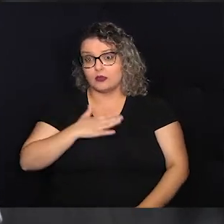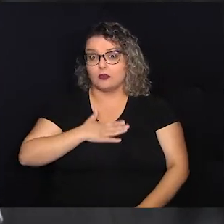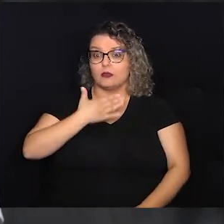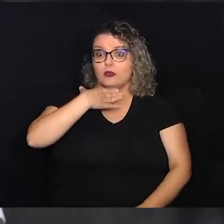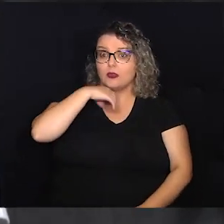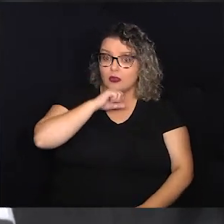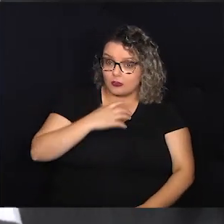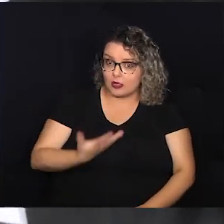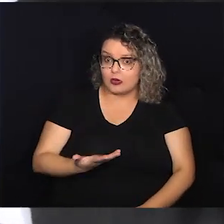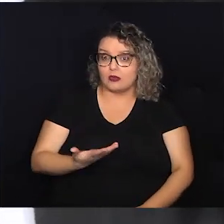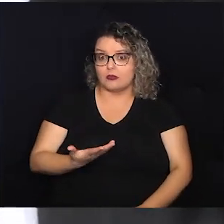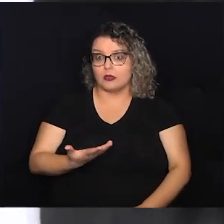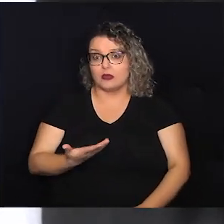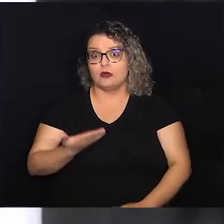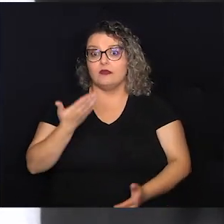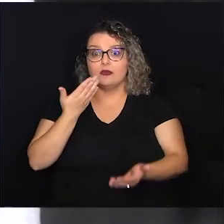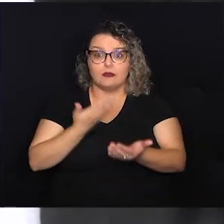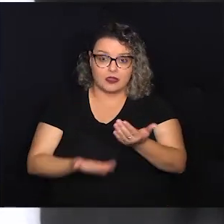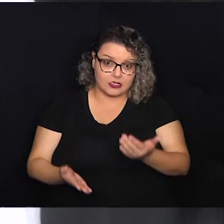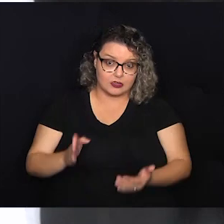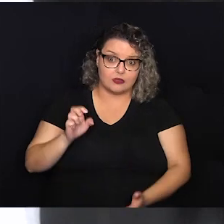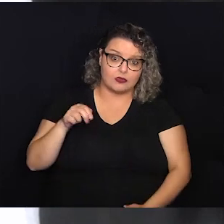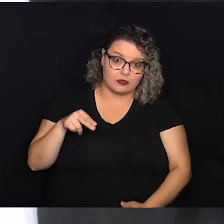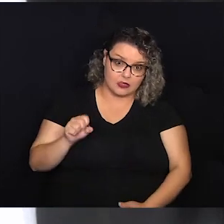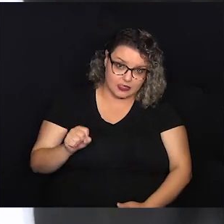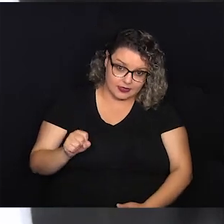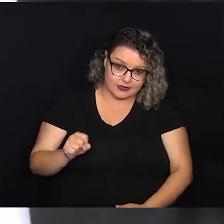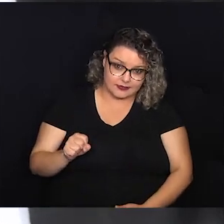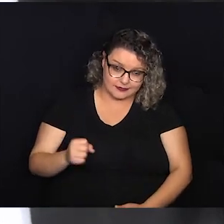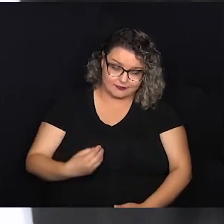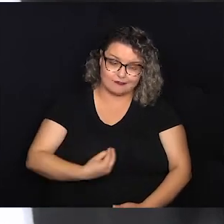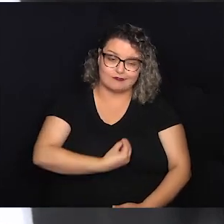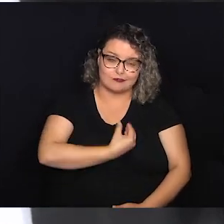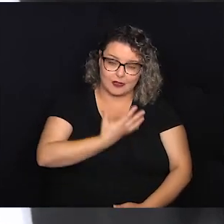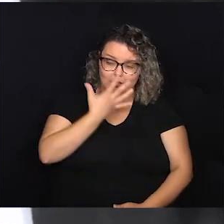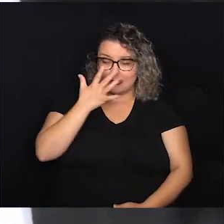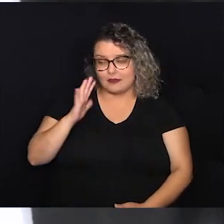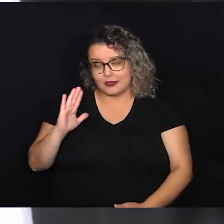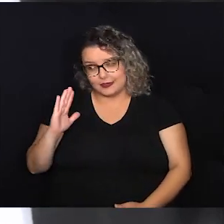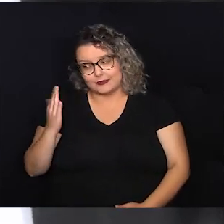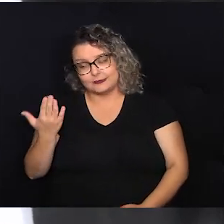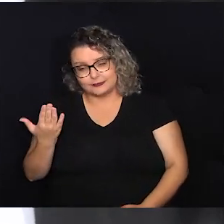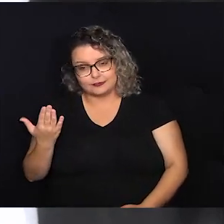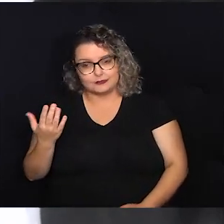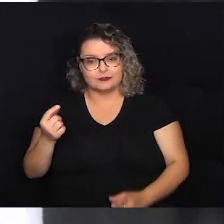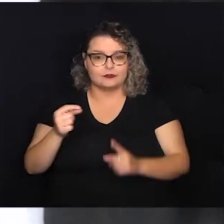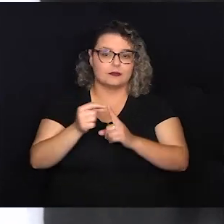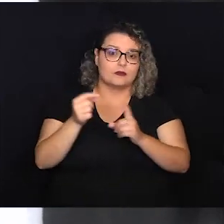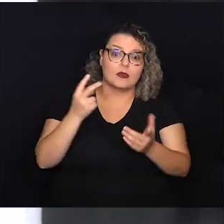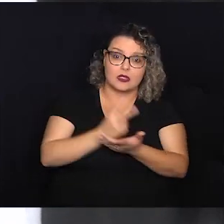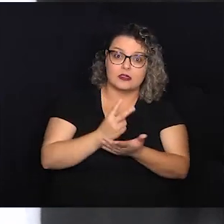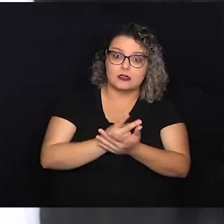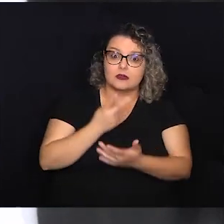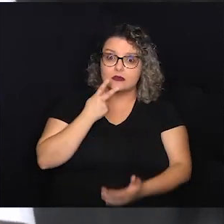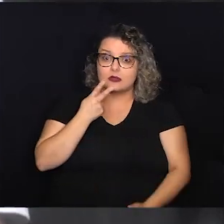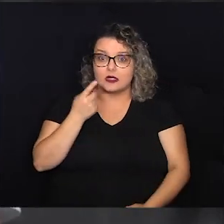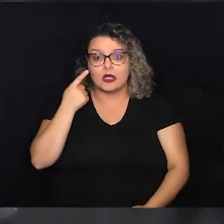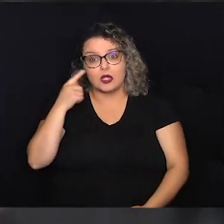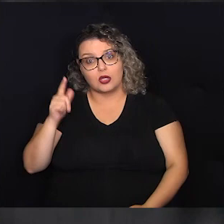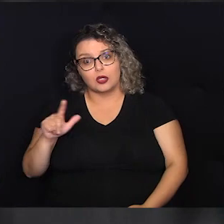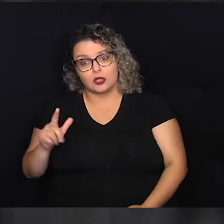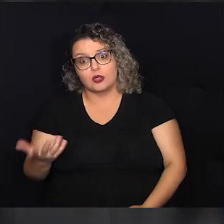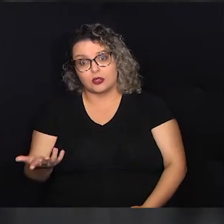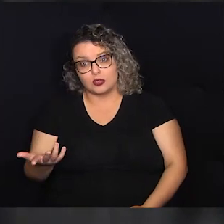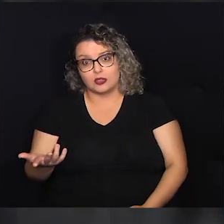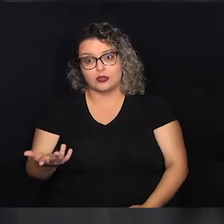O que ocorre foi que meu pai foi perdendo os bens e a vida é uma hipocrisia. E eu procuro, numa frase que eu